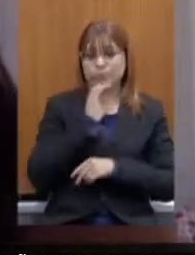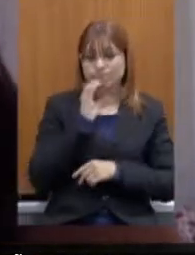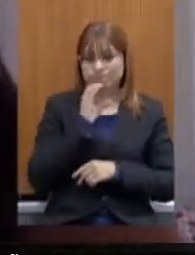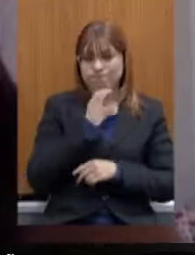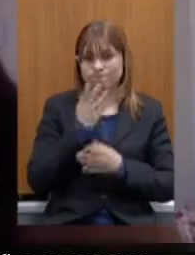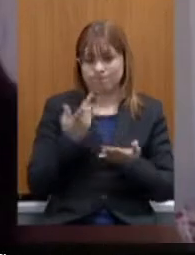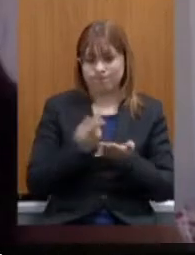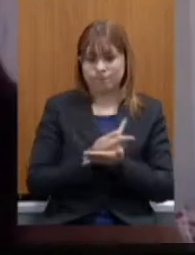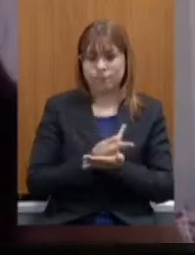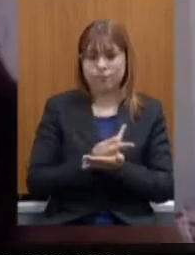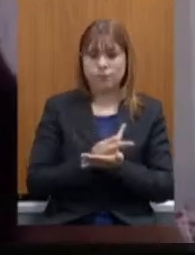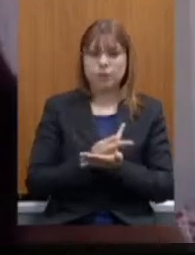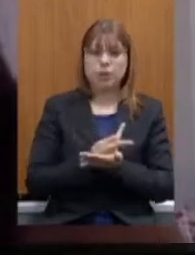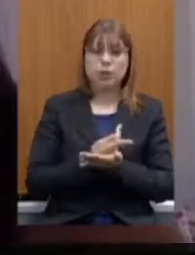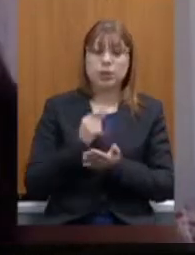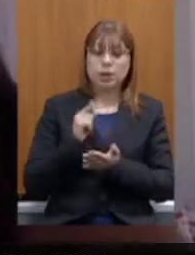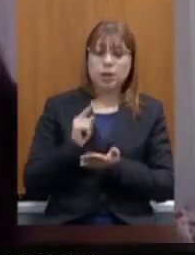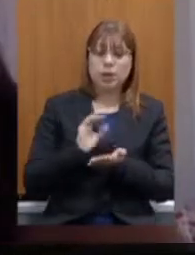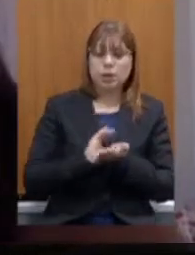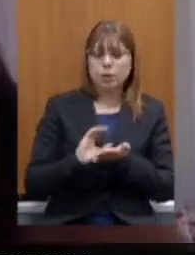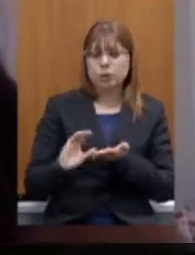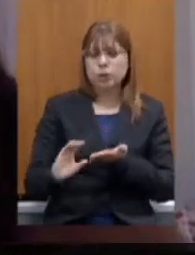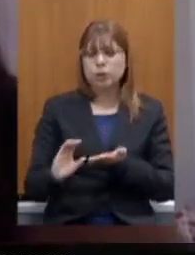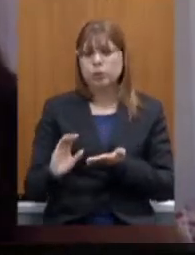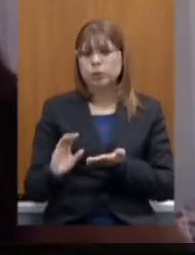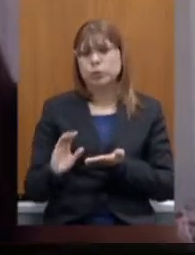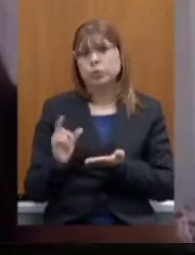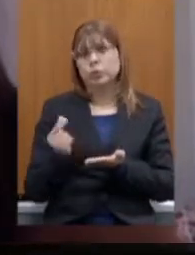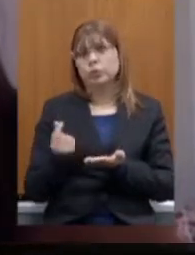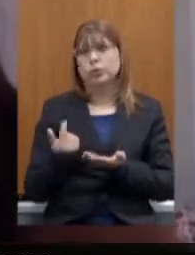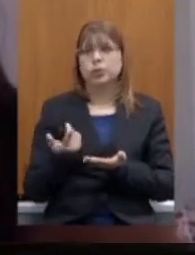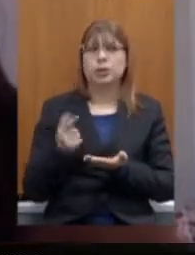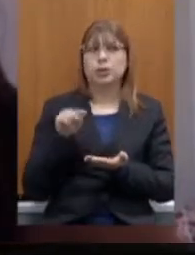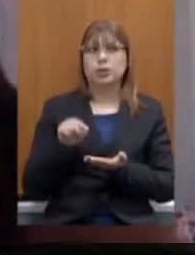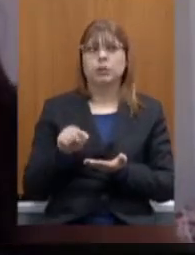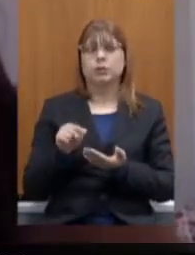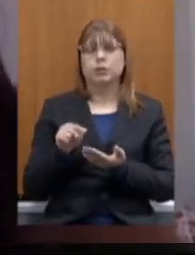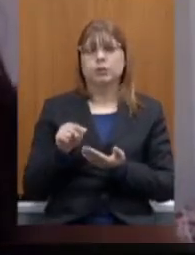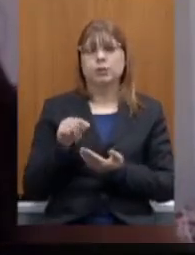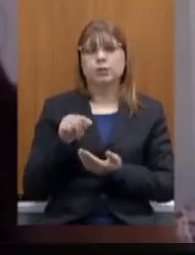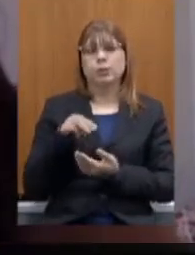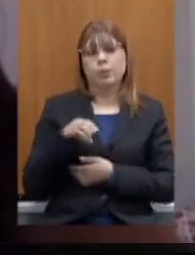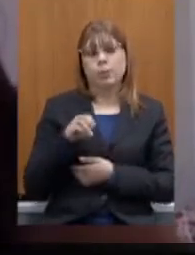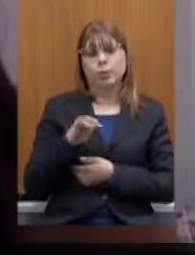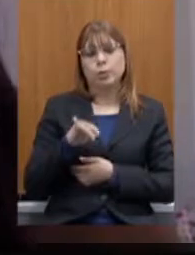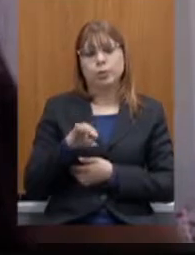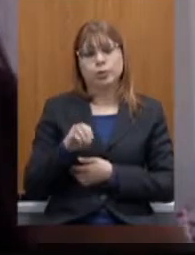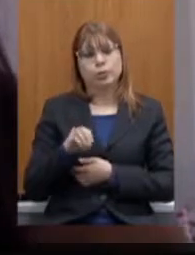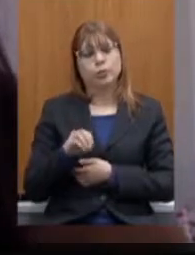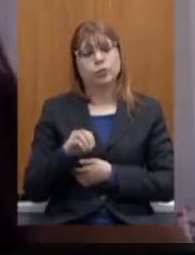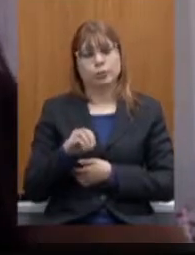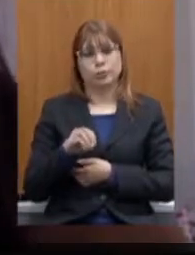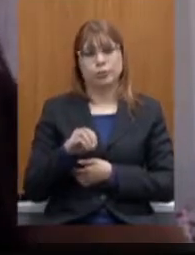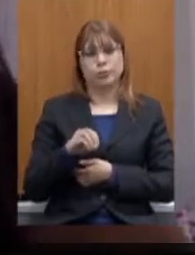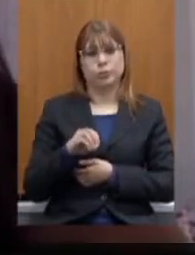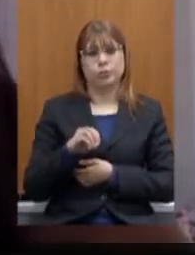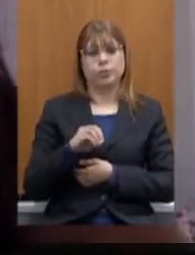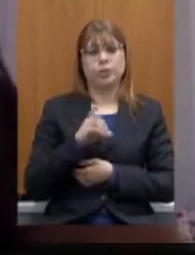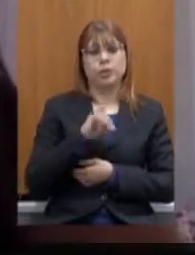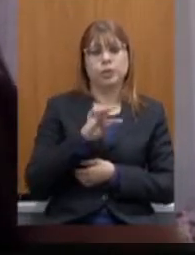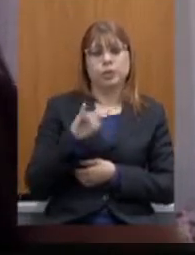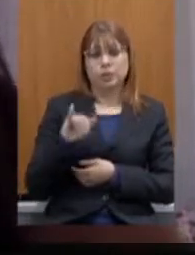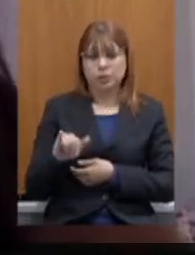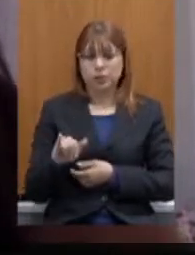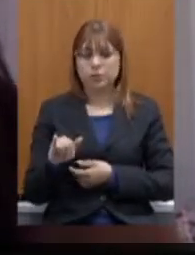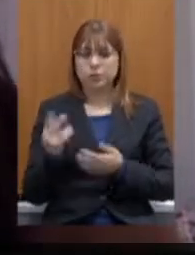e esse dinheiro foi o uma das causas da dte que exatamente a divisão né o